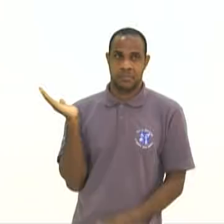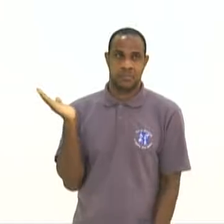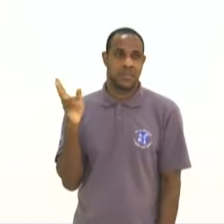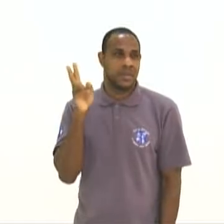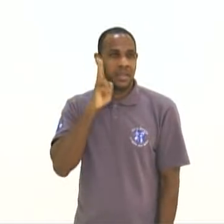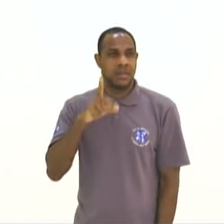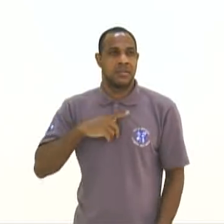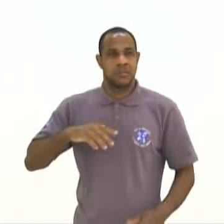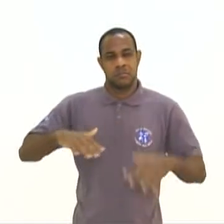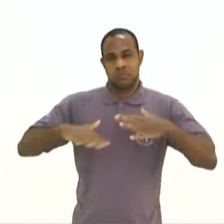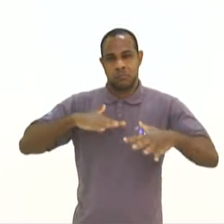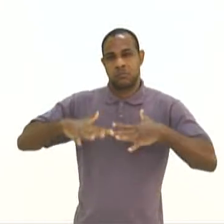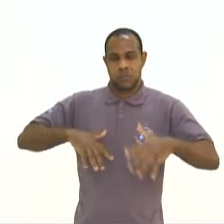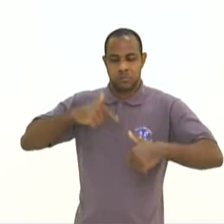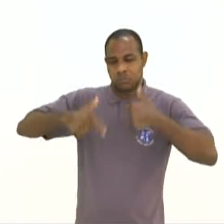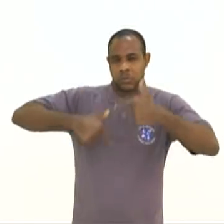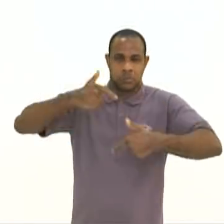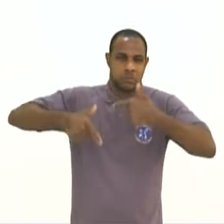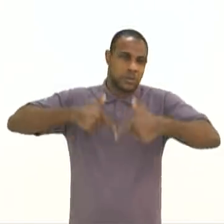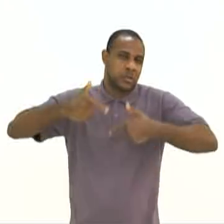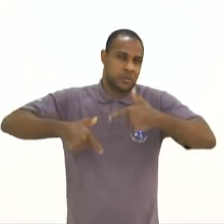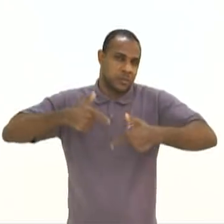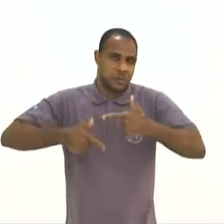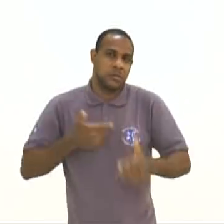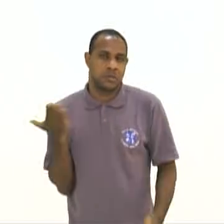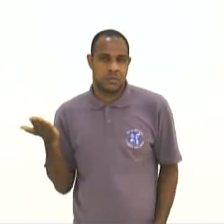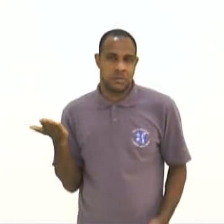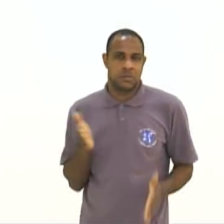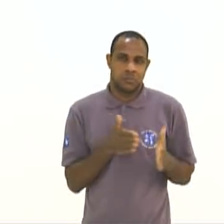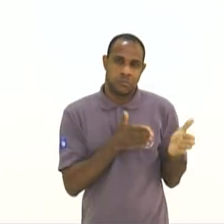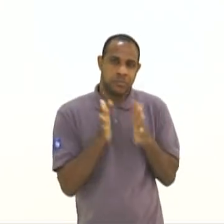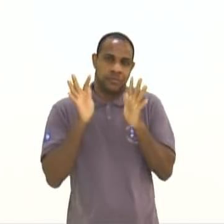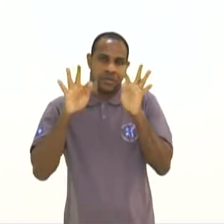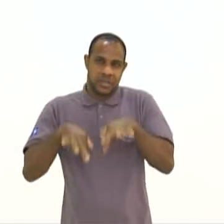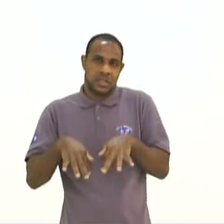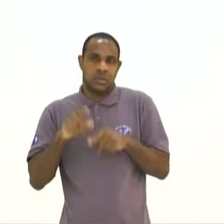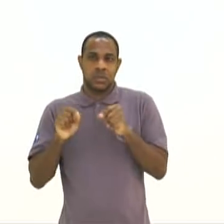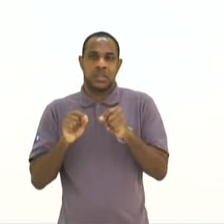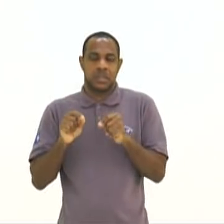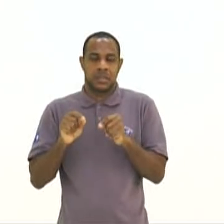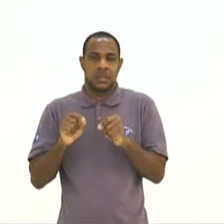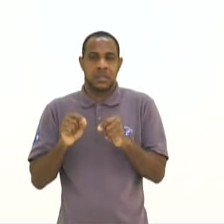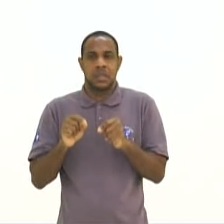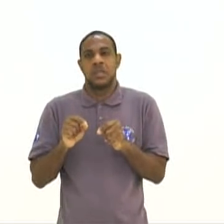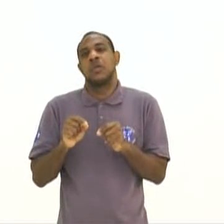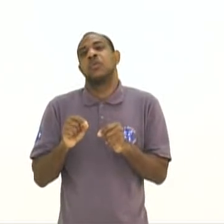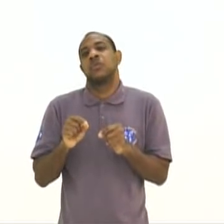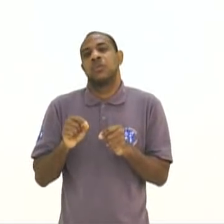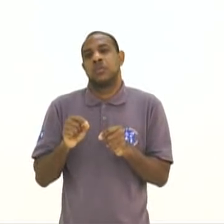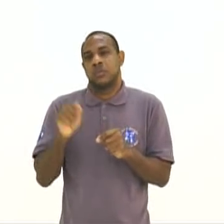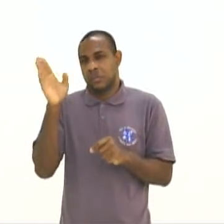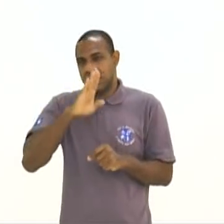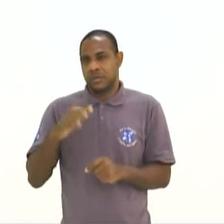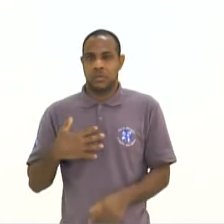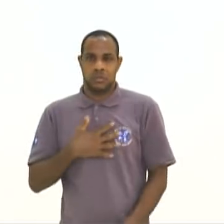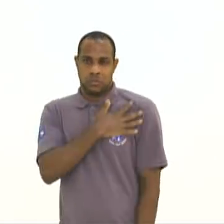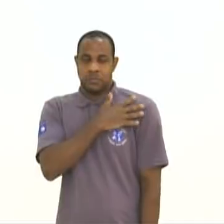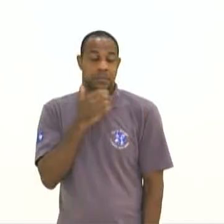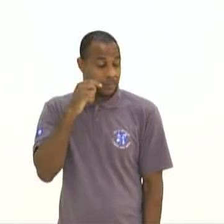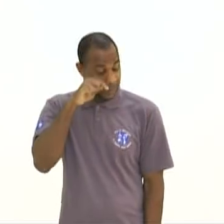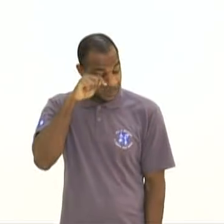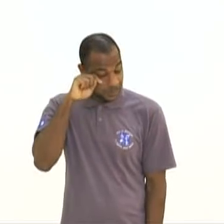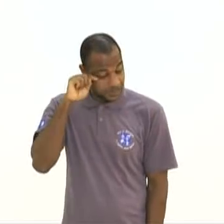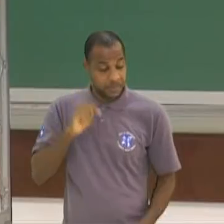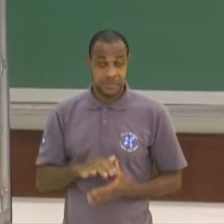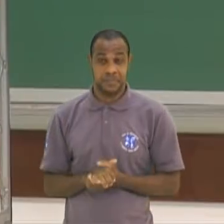vimos o movimento trabalhista nessa parte final do governo militar do Brasil. A partir de 78,